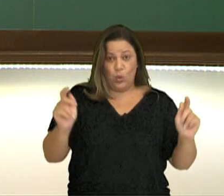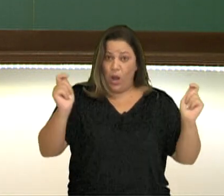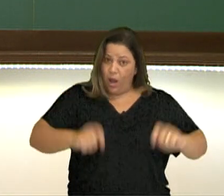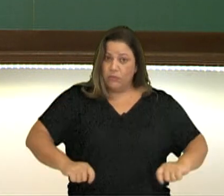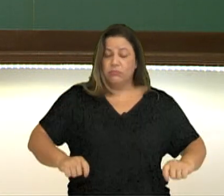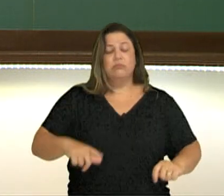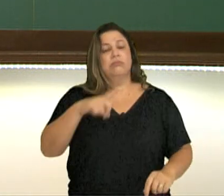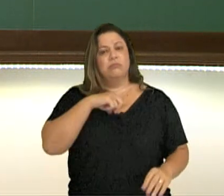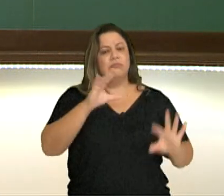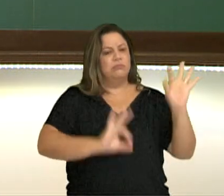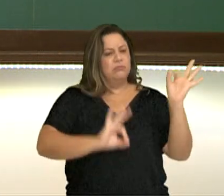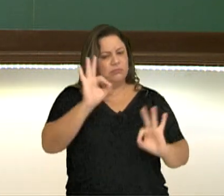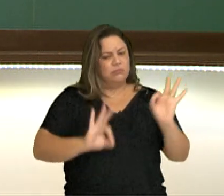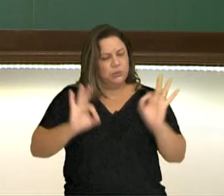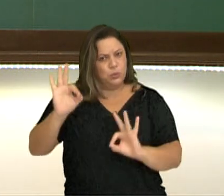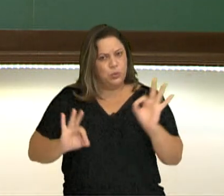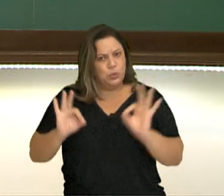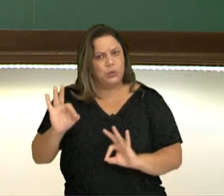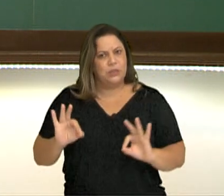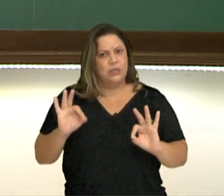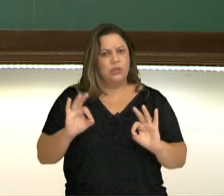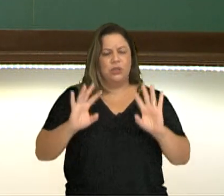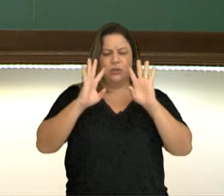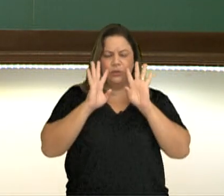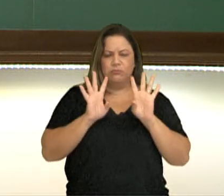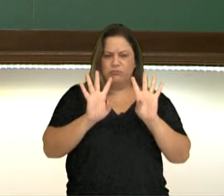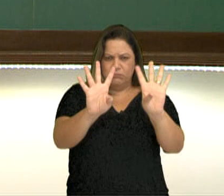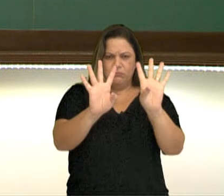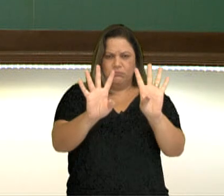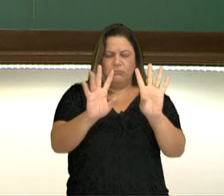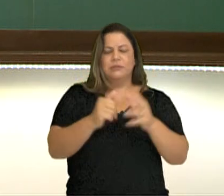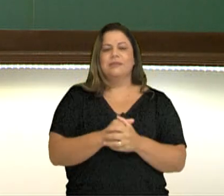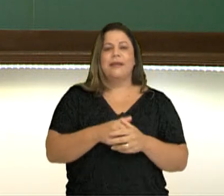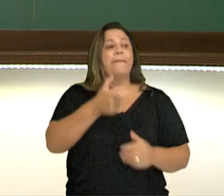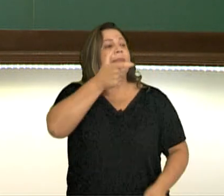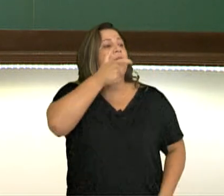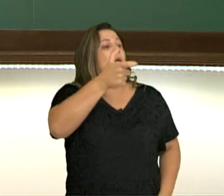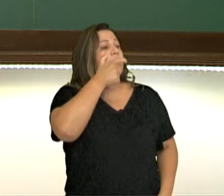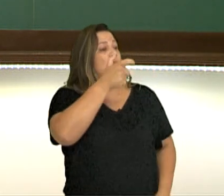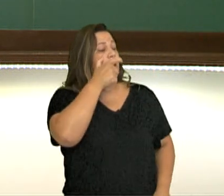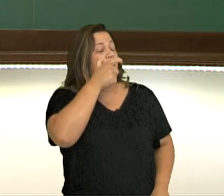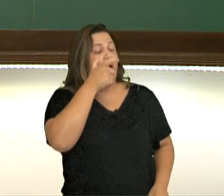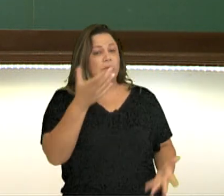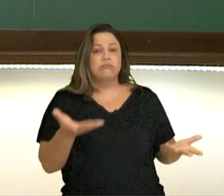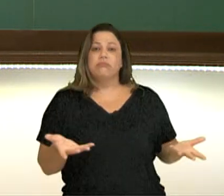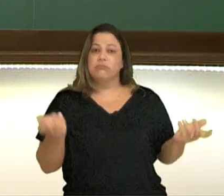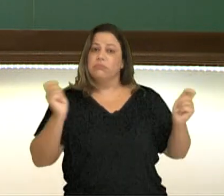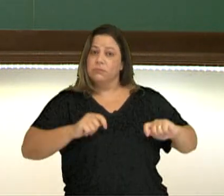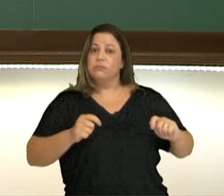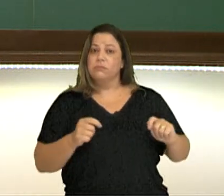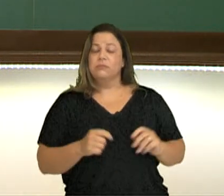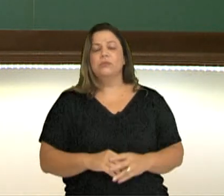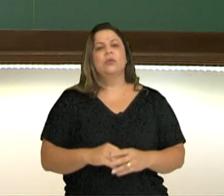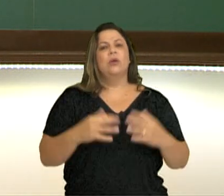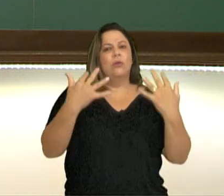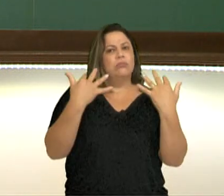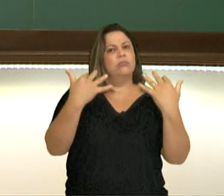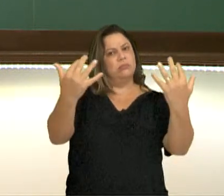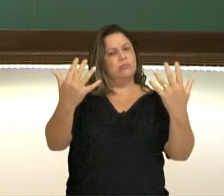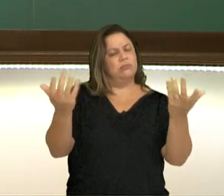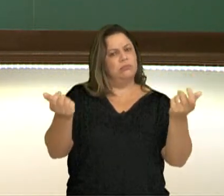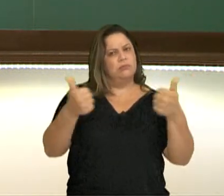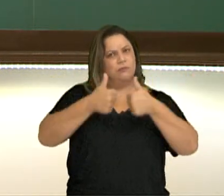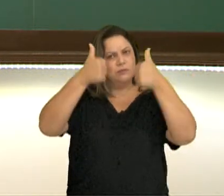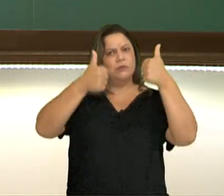uma organização confortável aos olhos de quem está assistindo. A orquestra pode ser executada tanto como só de